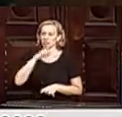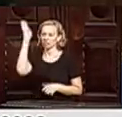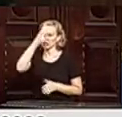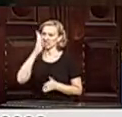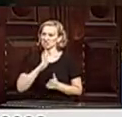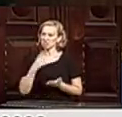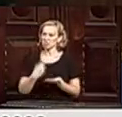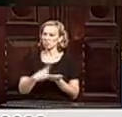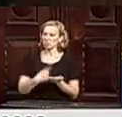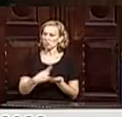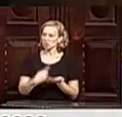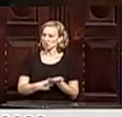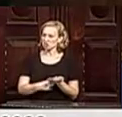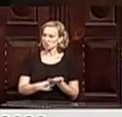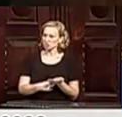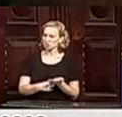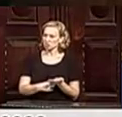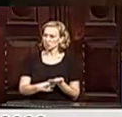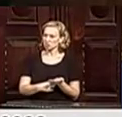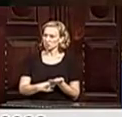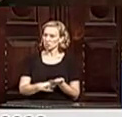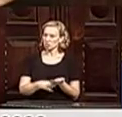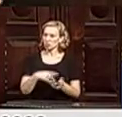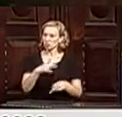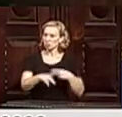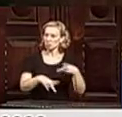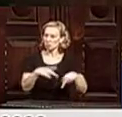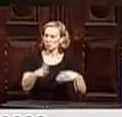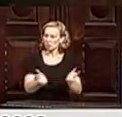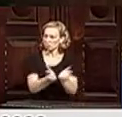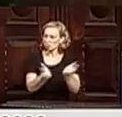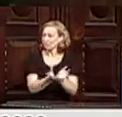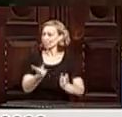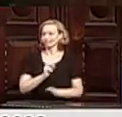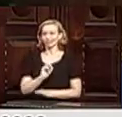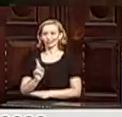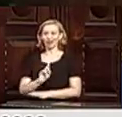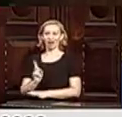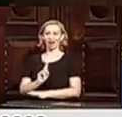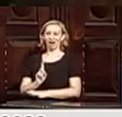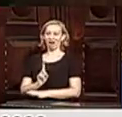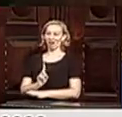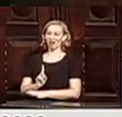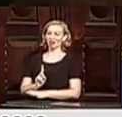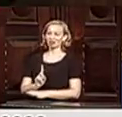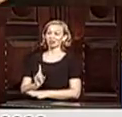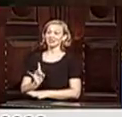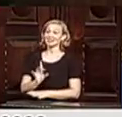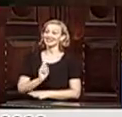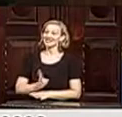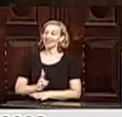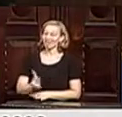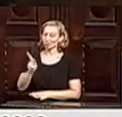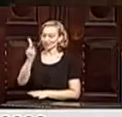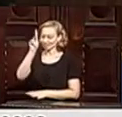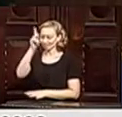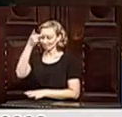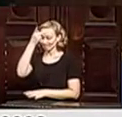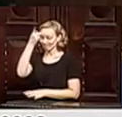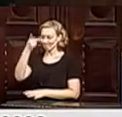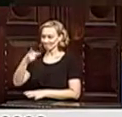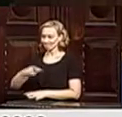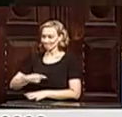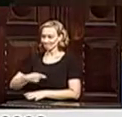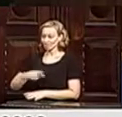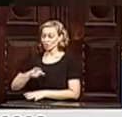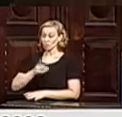brasileira sempre olhou para o seu próprio umbigo. Falo do pacto da Fiesp mesmo. Falo de situações aqui no estado do Rio de Janeiro de uma